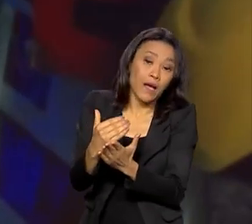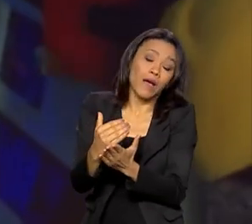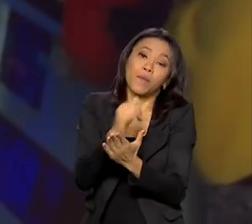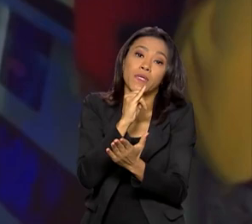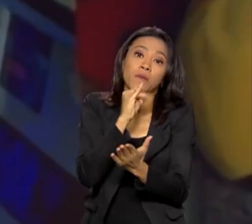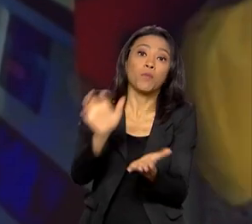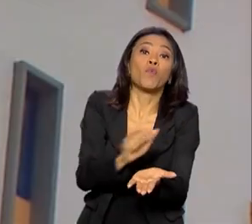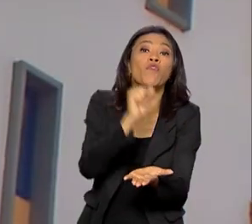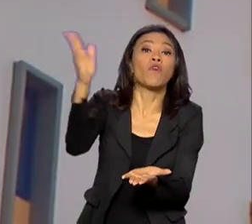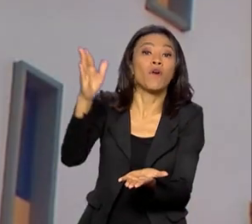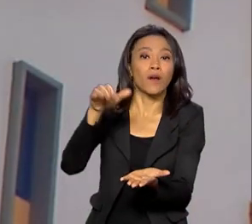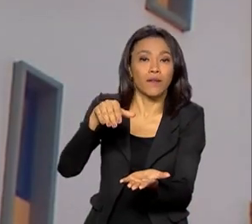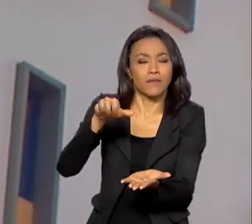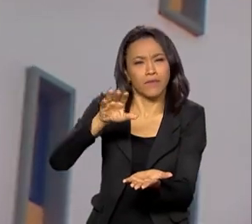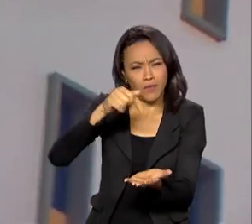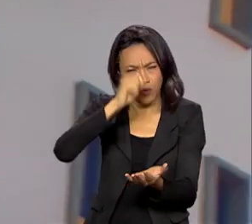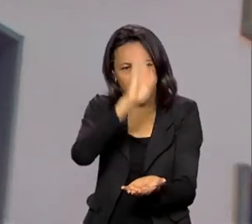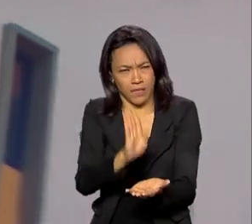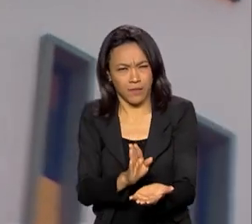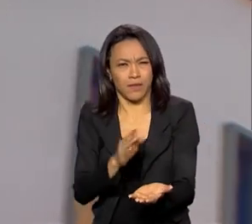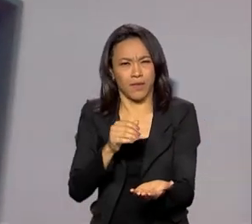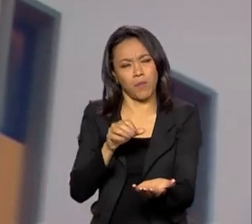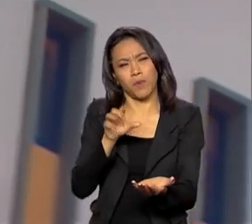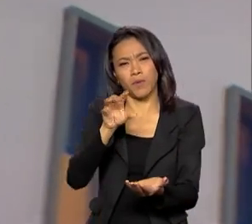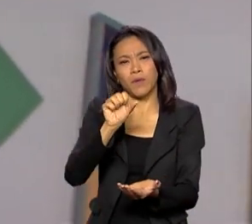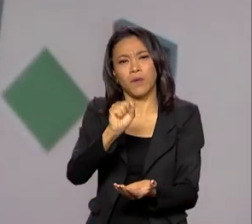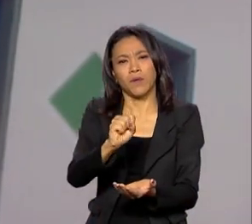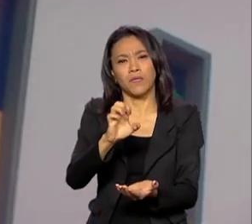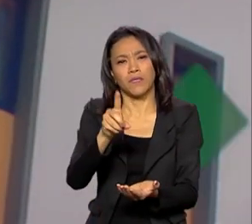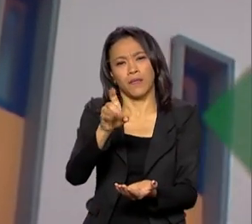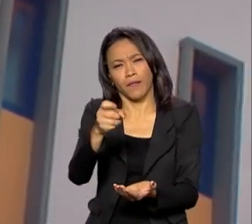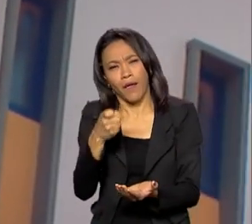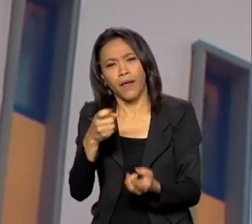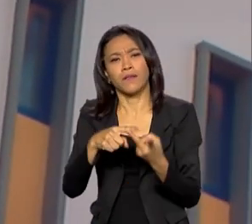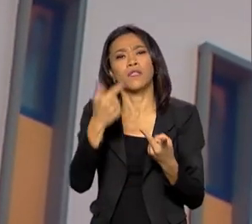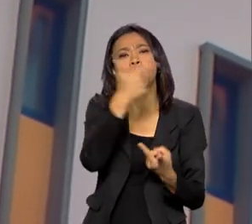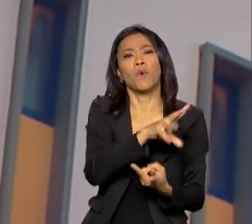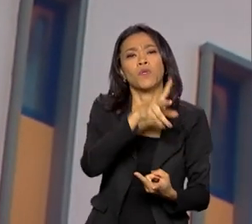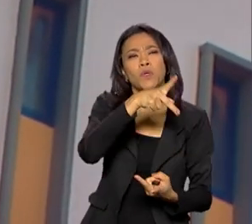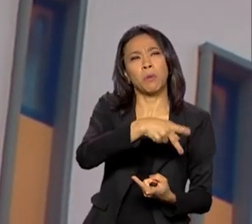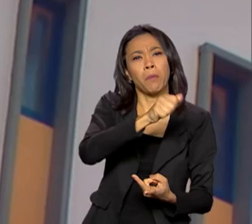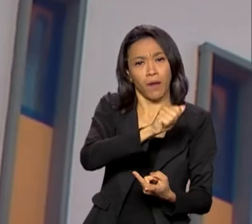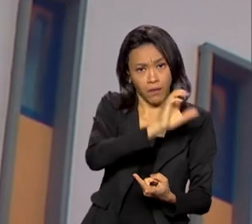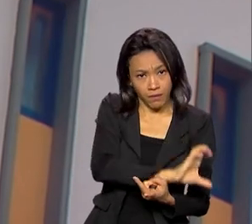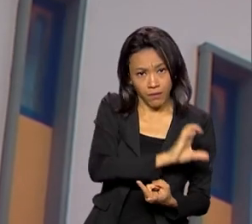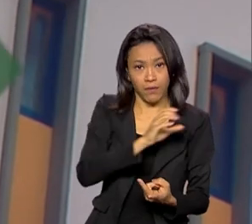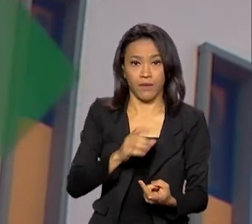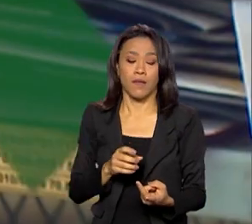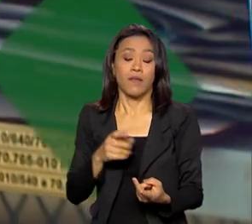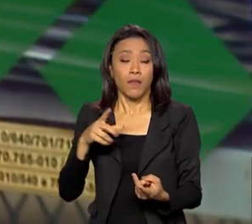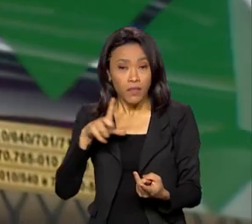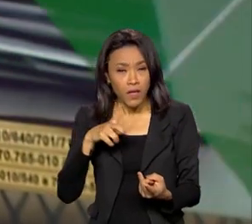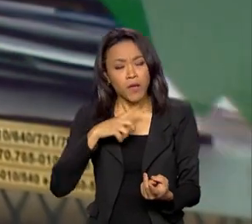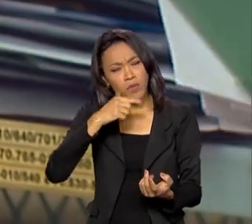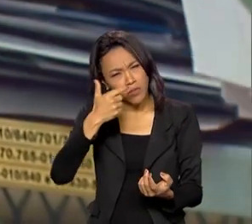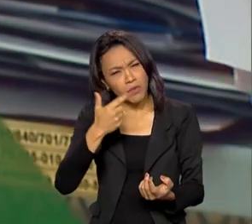PAC e o SEDEX. Então, nós temos muita coisa pela frente, os próprios